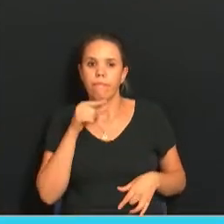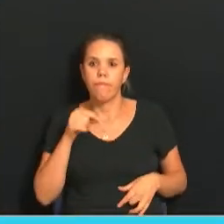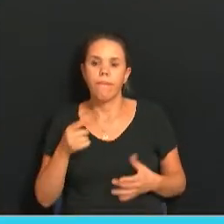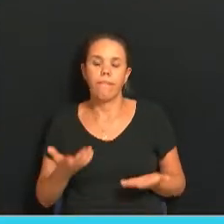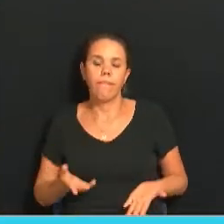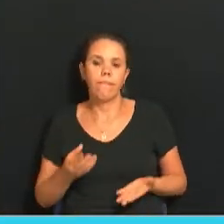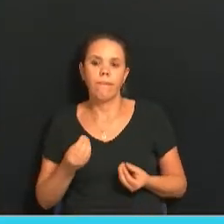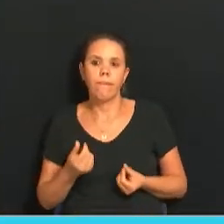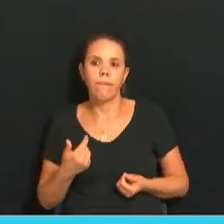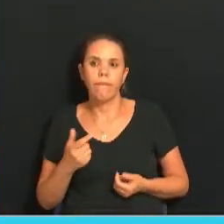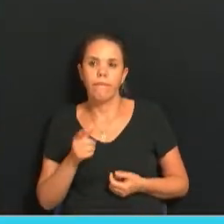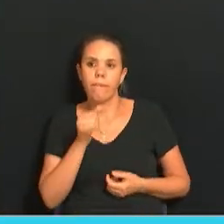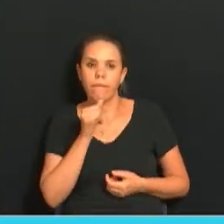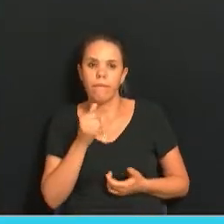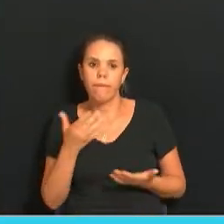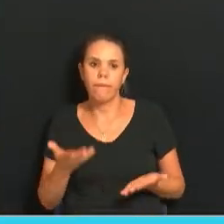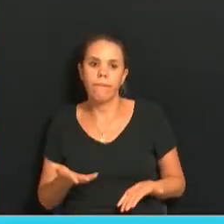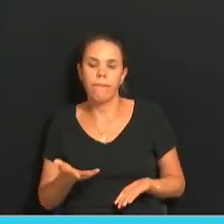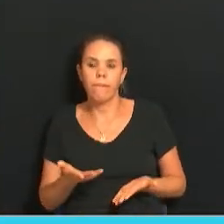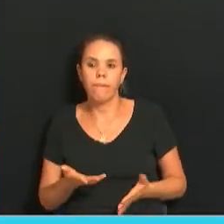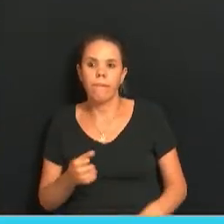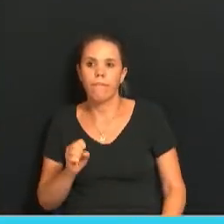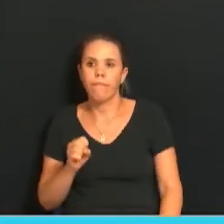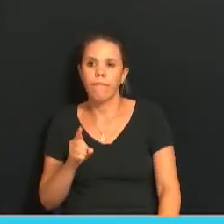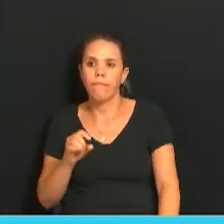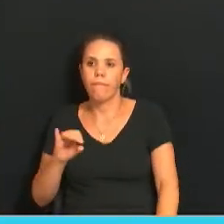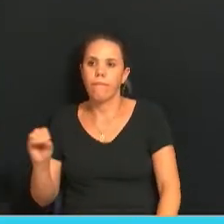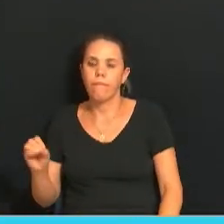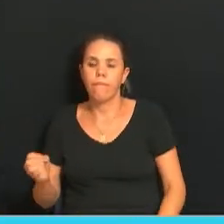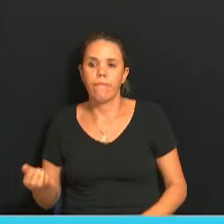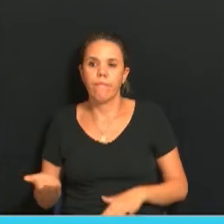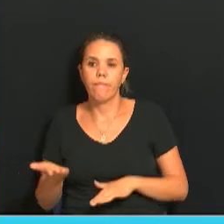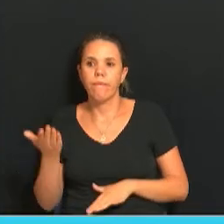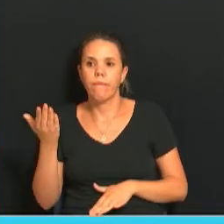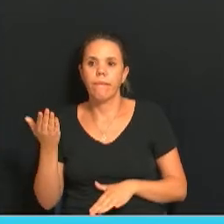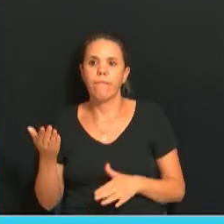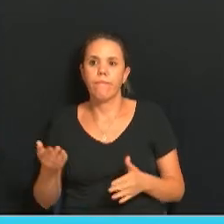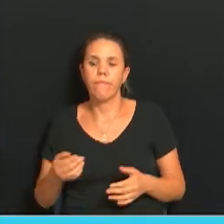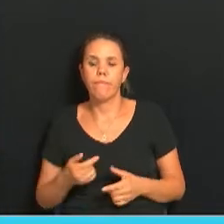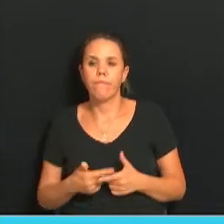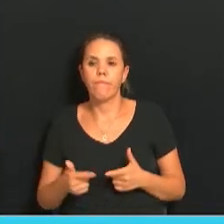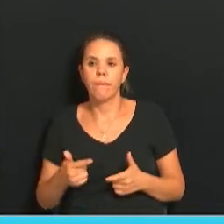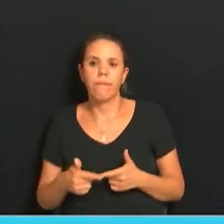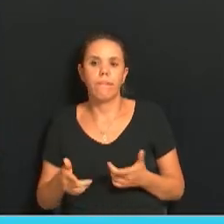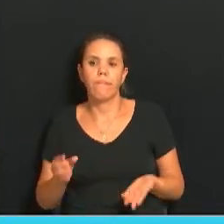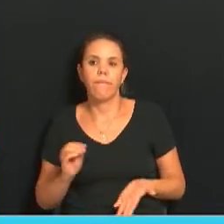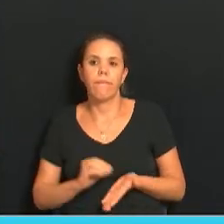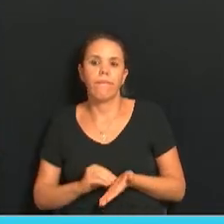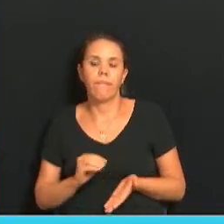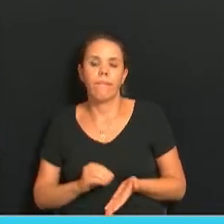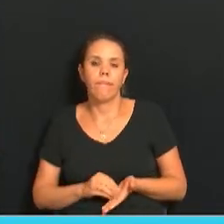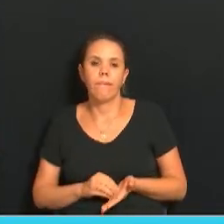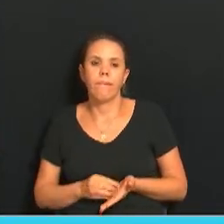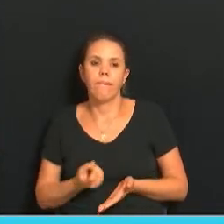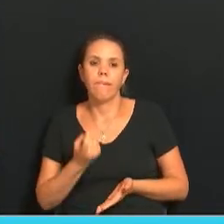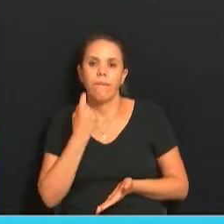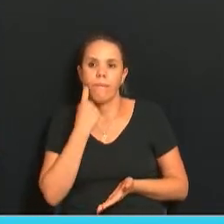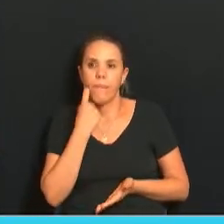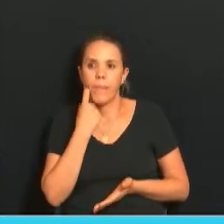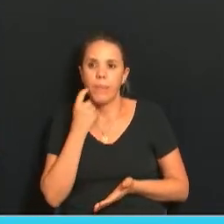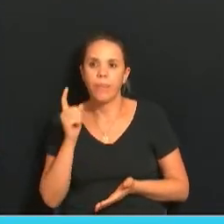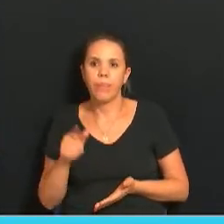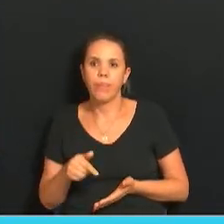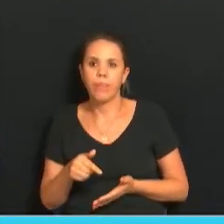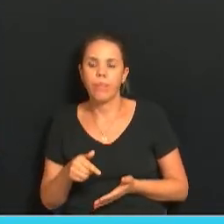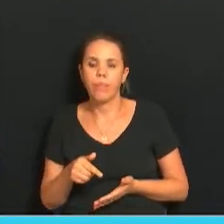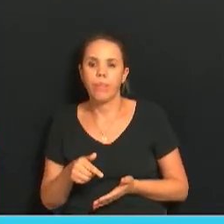exemplo, ele tem uma oferta de sódio muito alta e muito pobre de potássio. Então, o rim do peixe marítimo